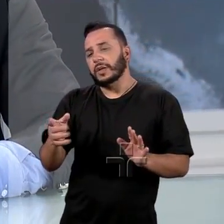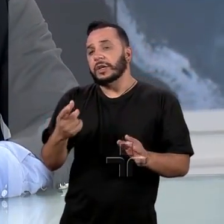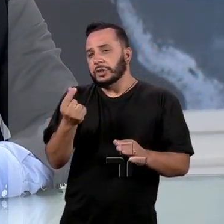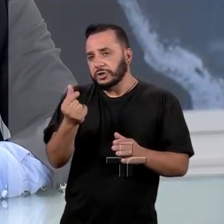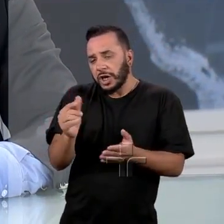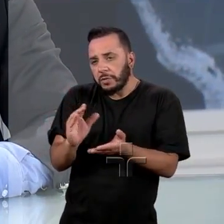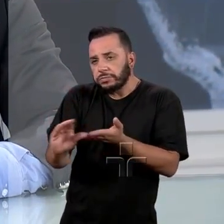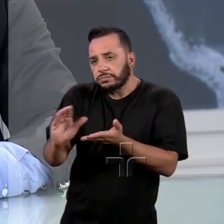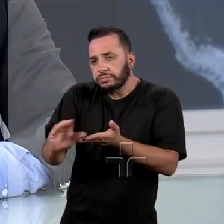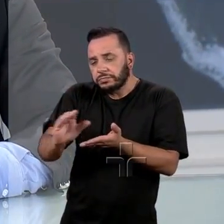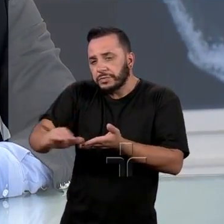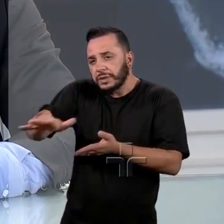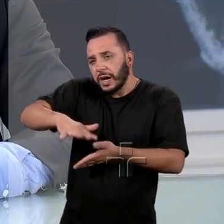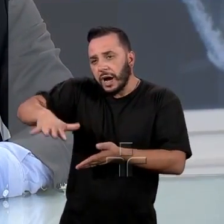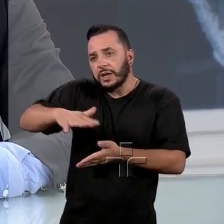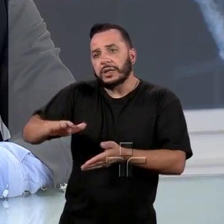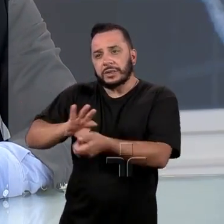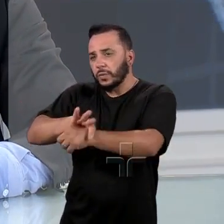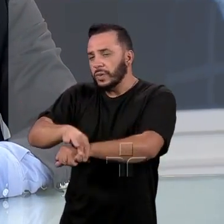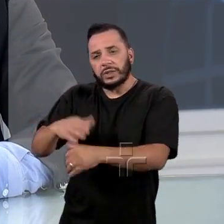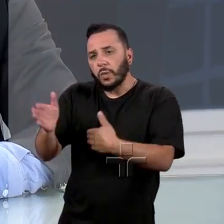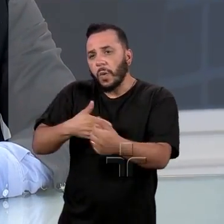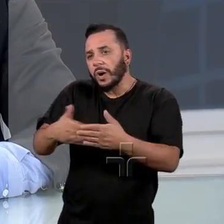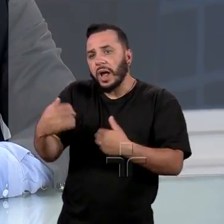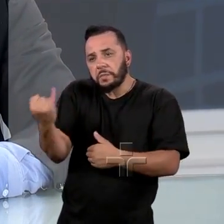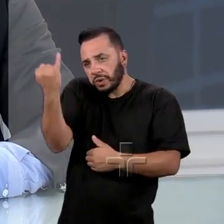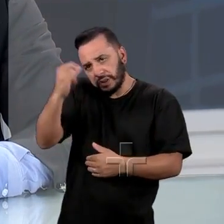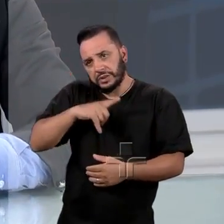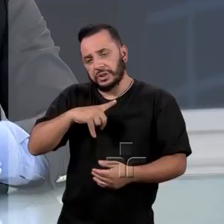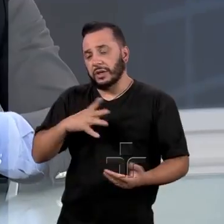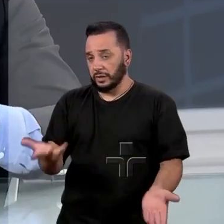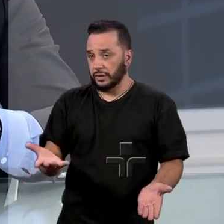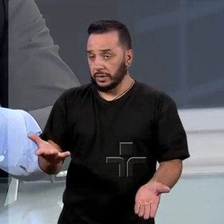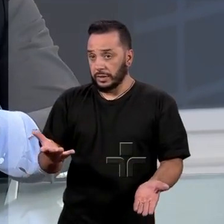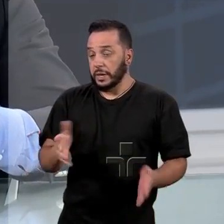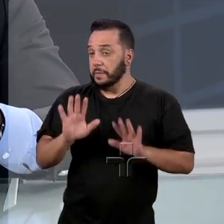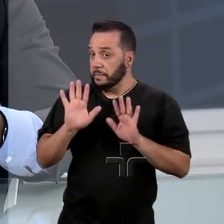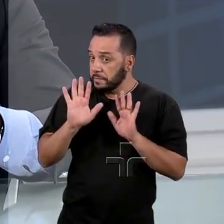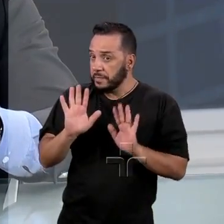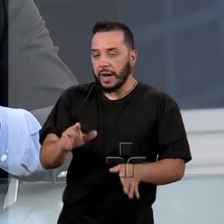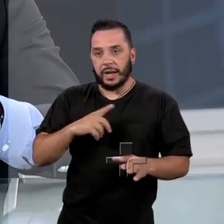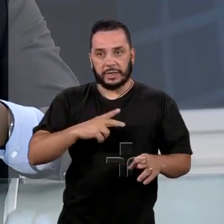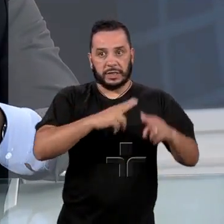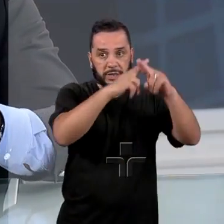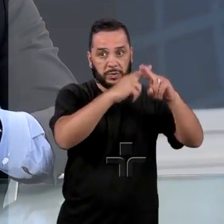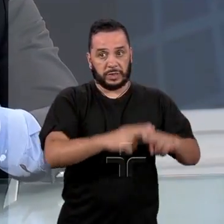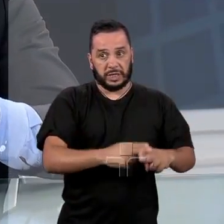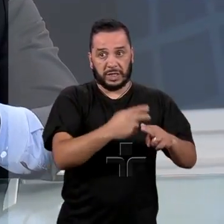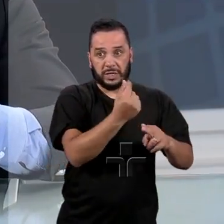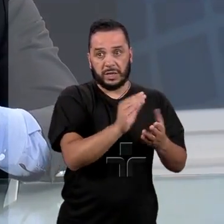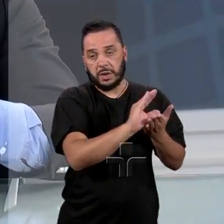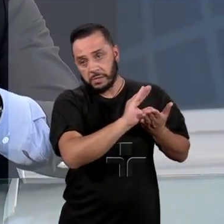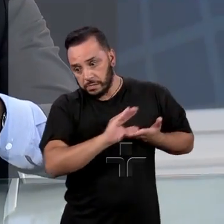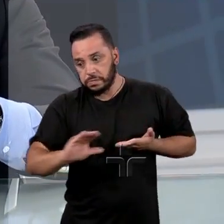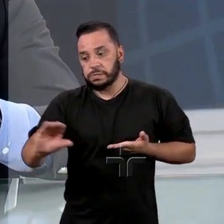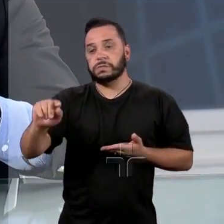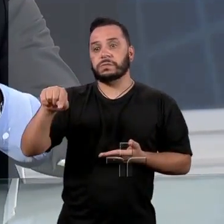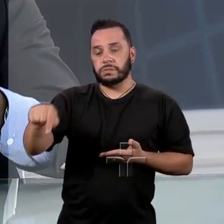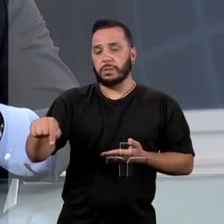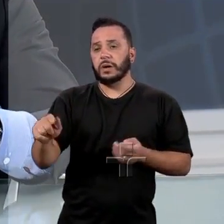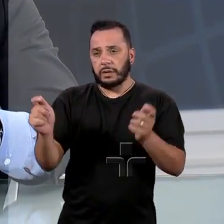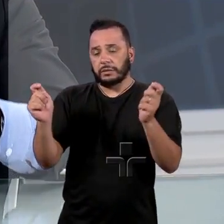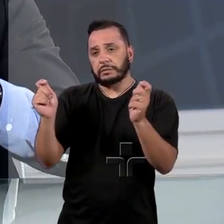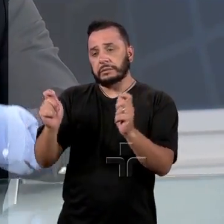para a segurança pública é muito importante. Mas é lógico também que não será os recursos da loteria que vai permitir que a gente faça